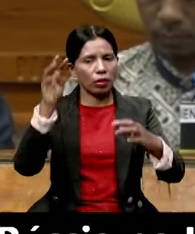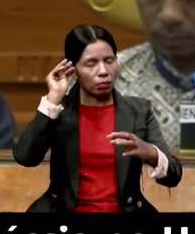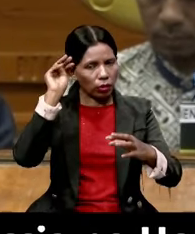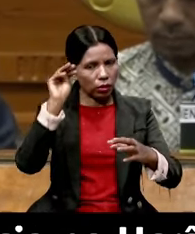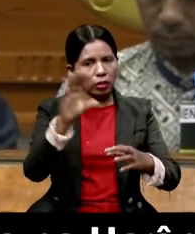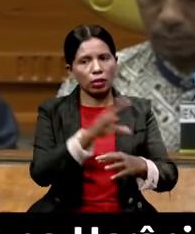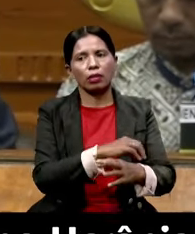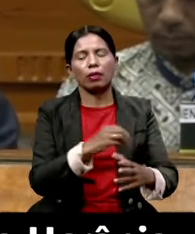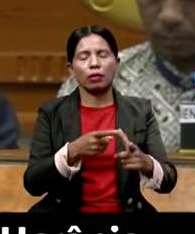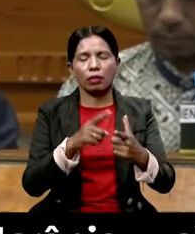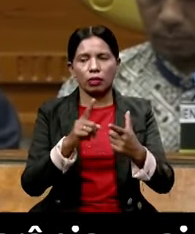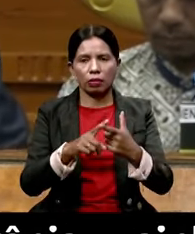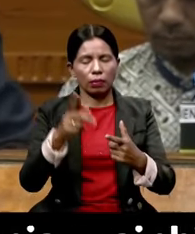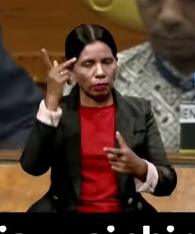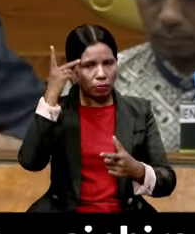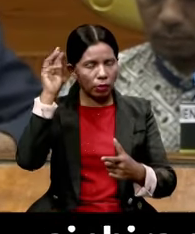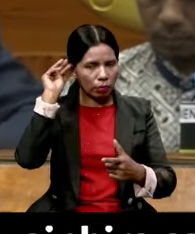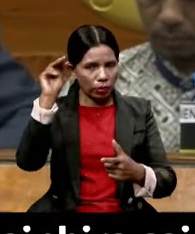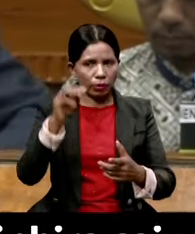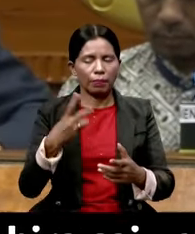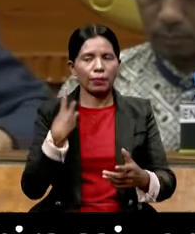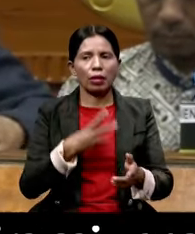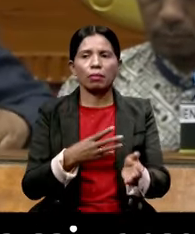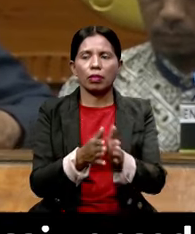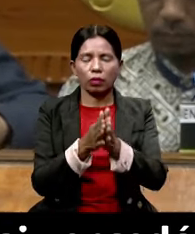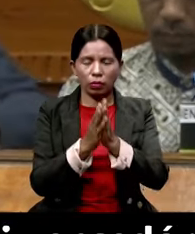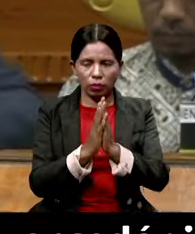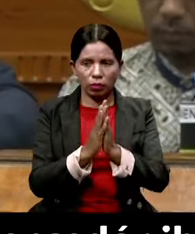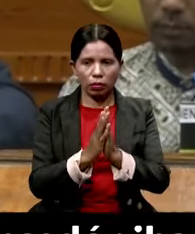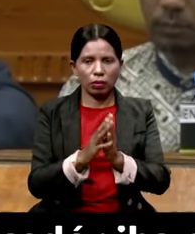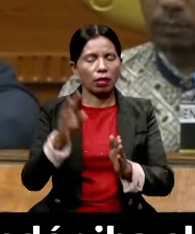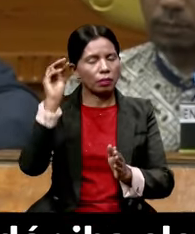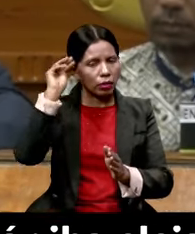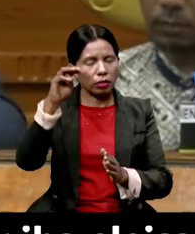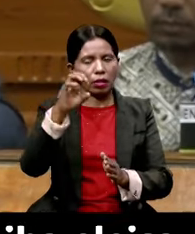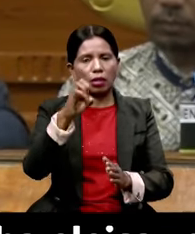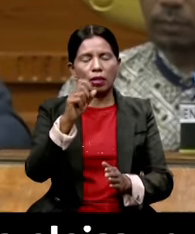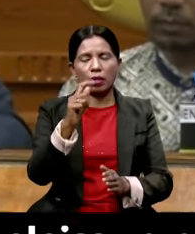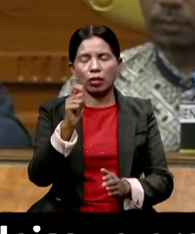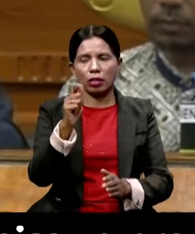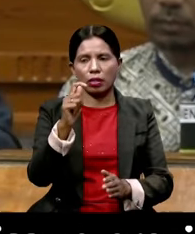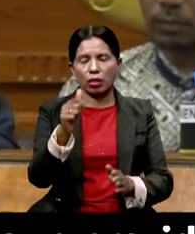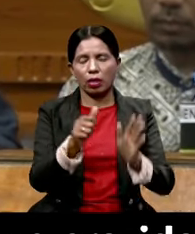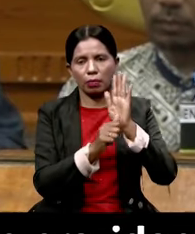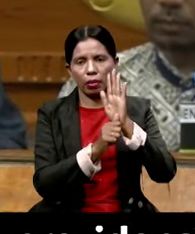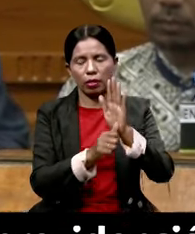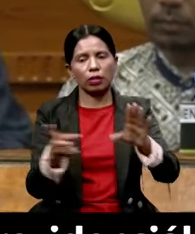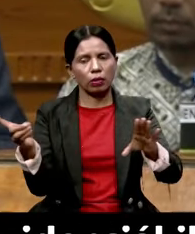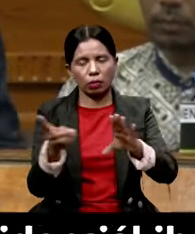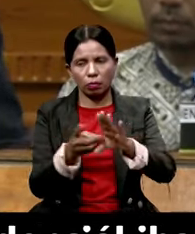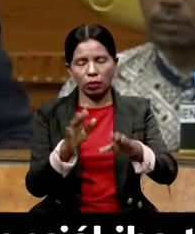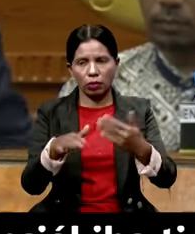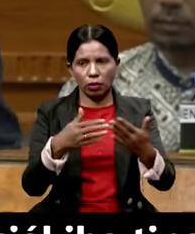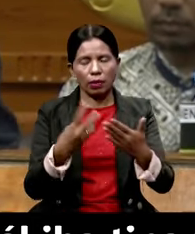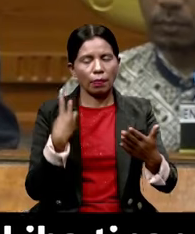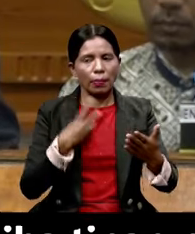o Primeiro-Ministro. E a minha funciona para o Ministério Estatal, a tubela apresenta documentos, né? A tubela